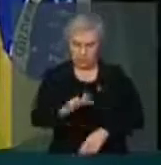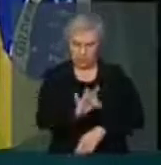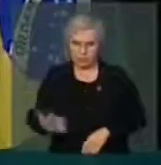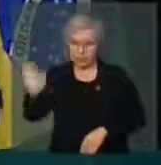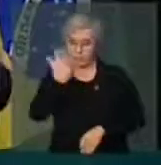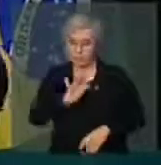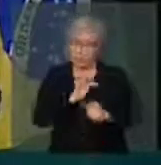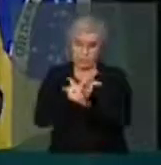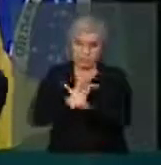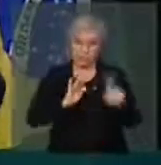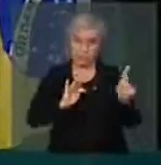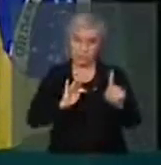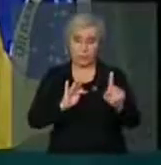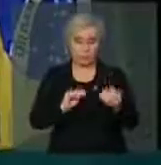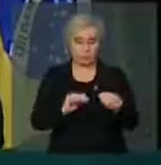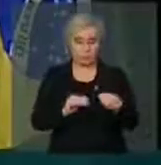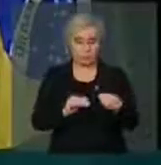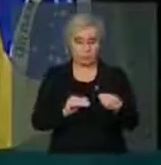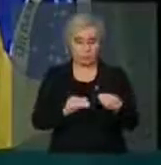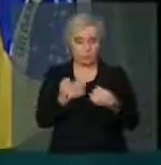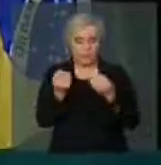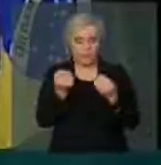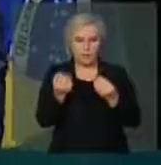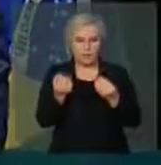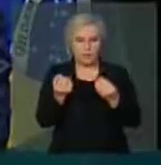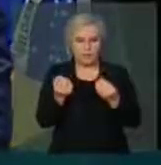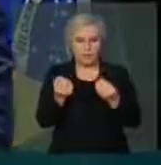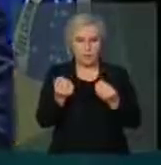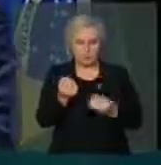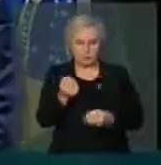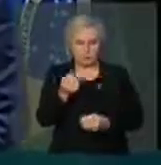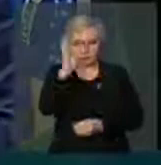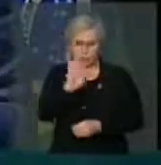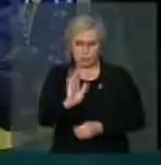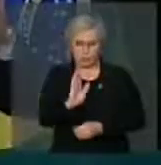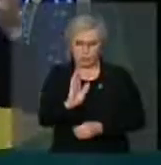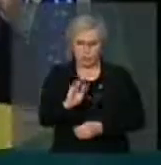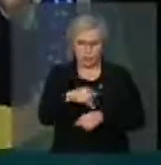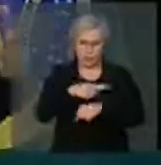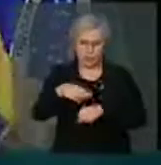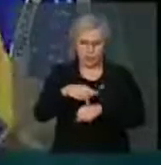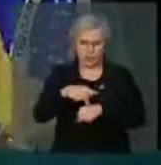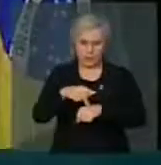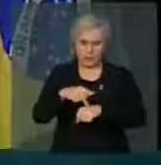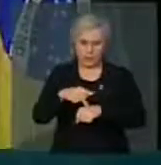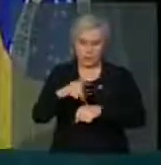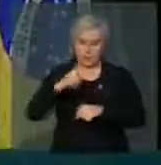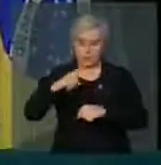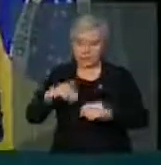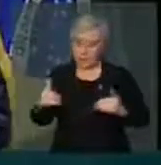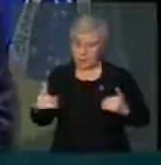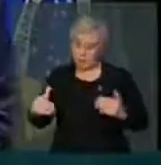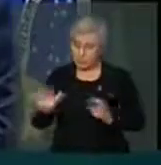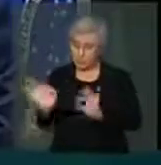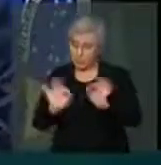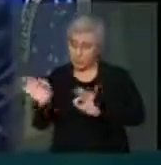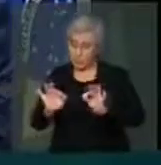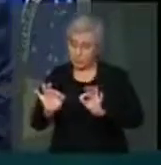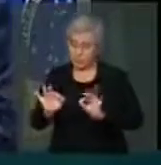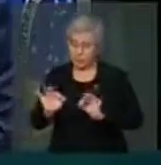brasileiro. Para que o país banca o Ministério do Planejamento? Para que o país banca o Ministério da